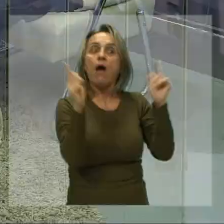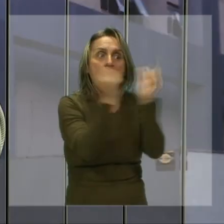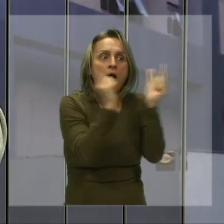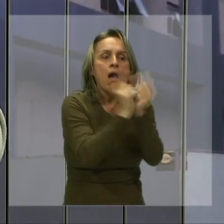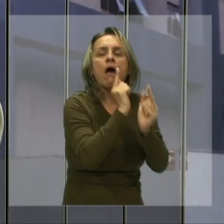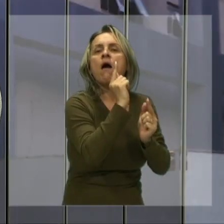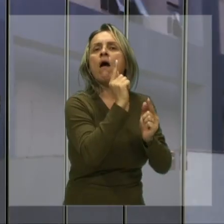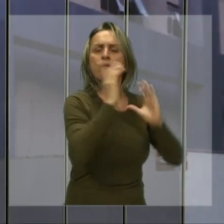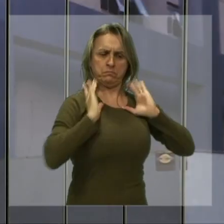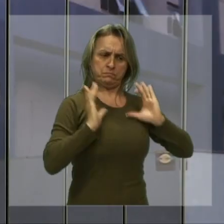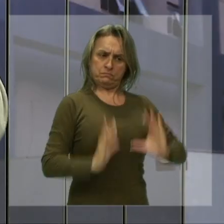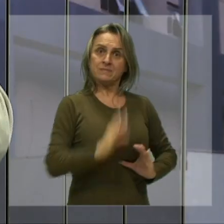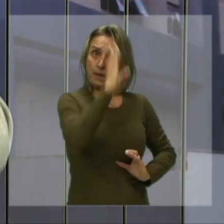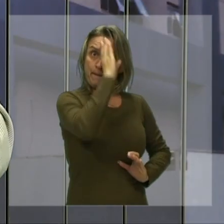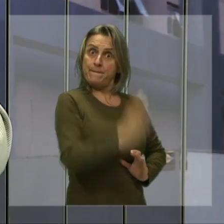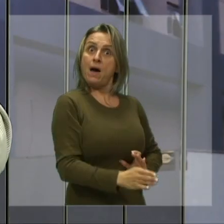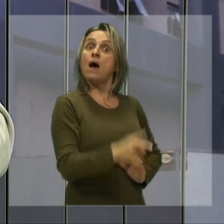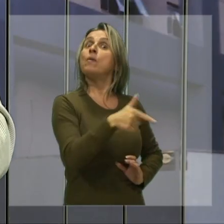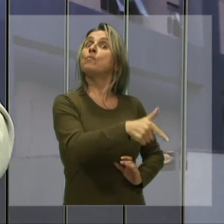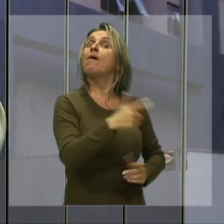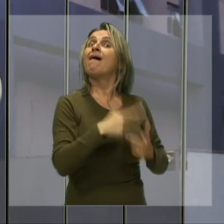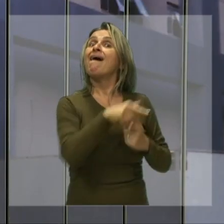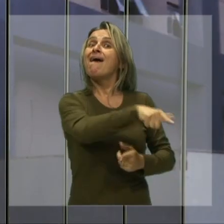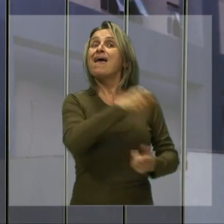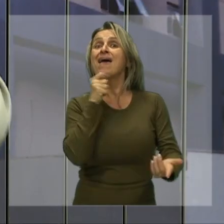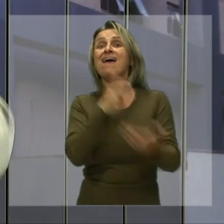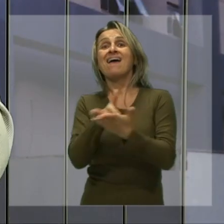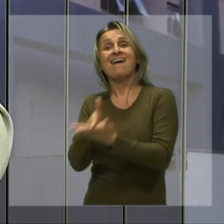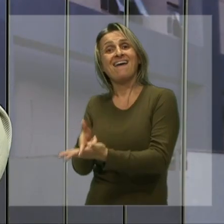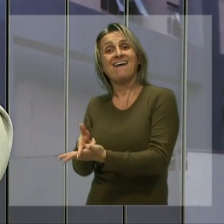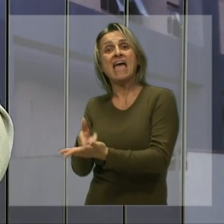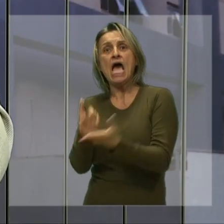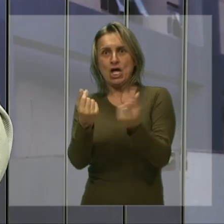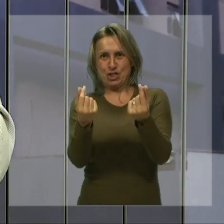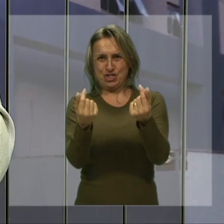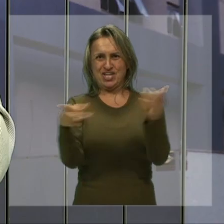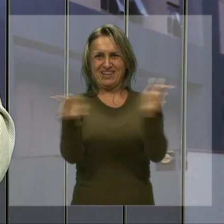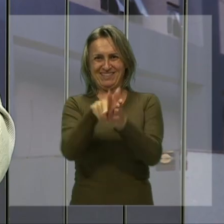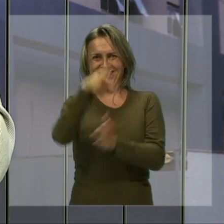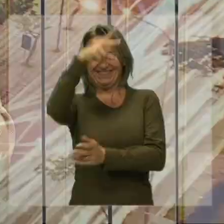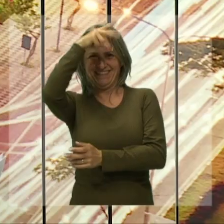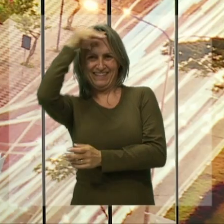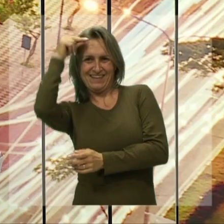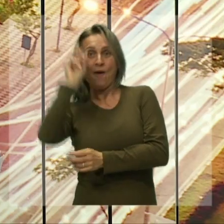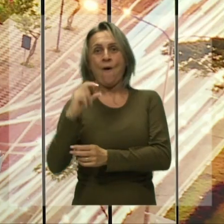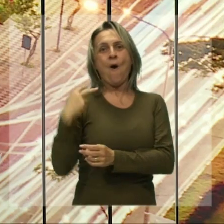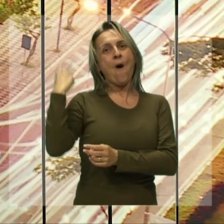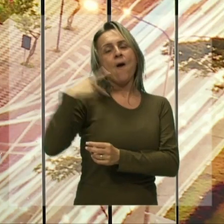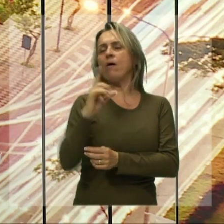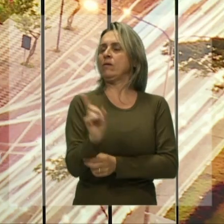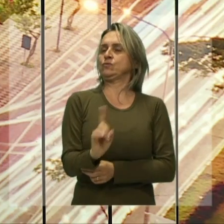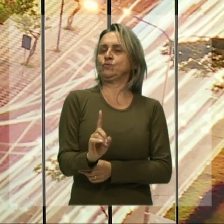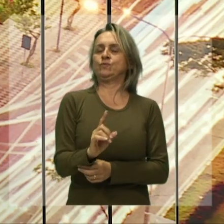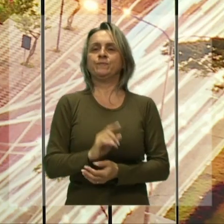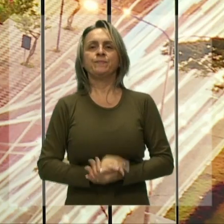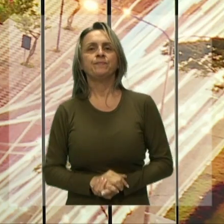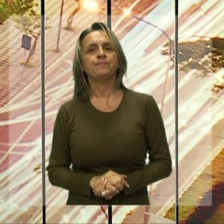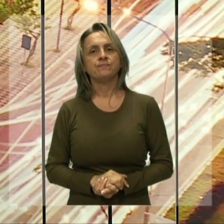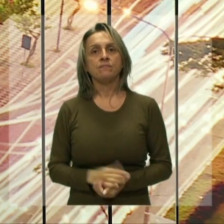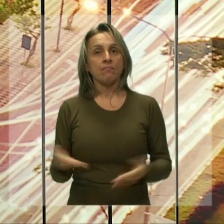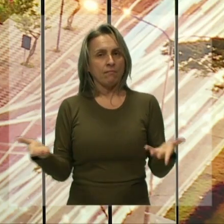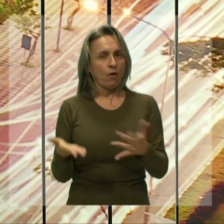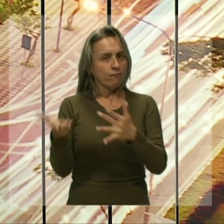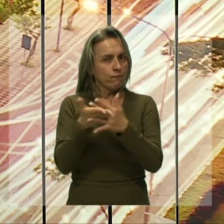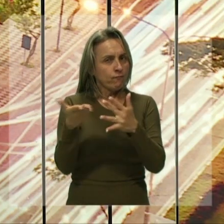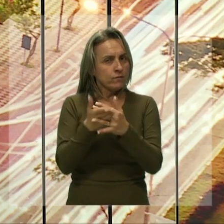cidadão diretamente, porque é ele que paga isso tudo, é dinheiro dele, esse dinheiro não é do prefeito nem do vereador. Bom, nós vamos fazer um rápido intervalo, já